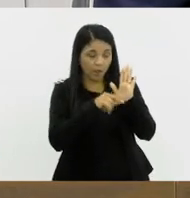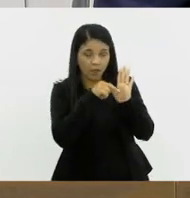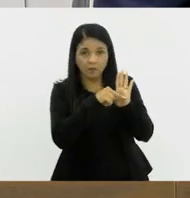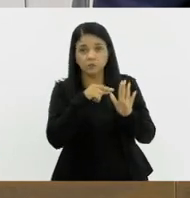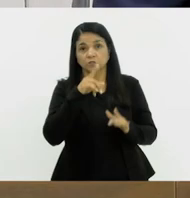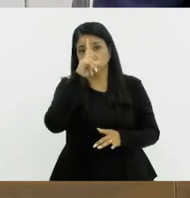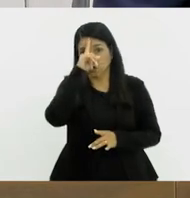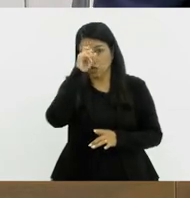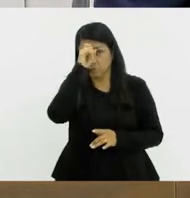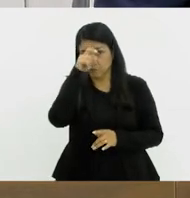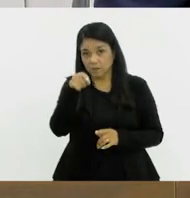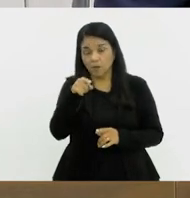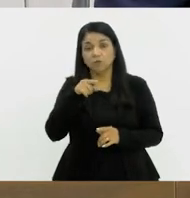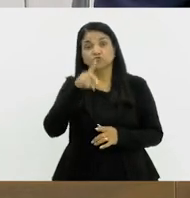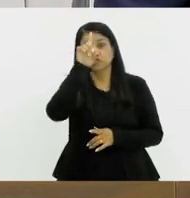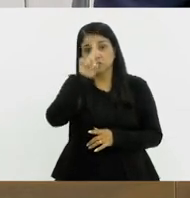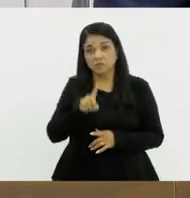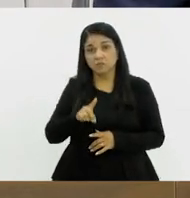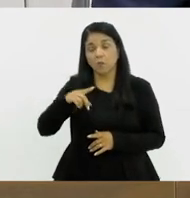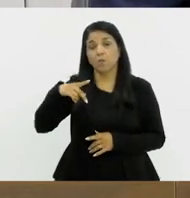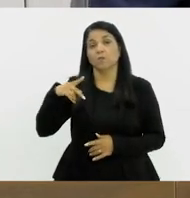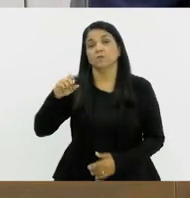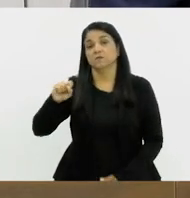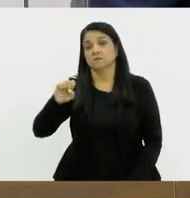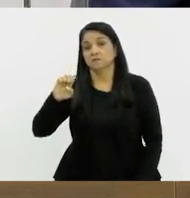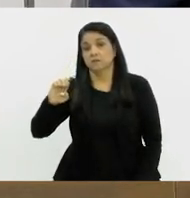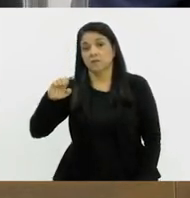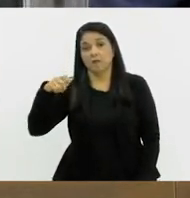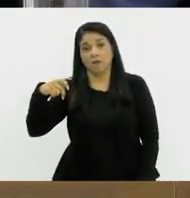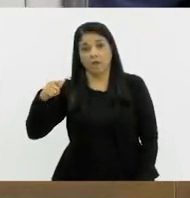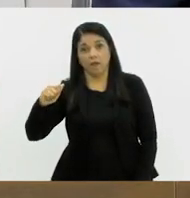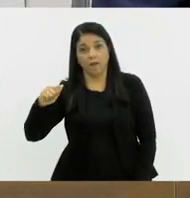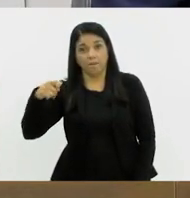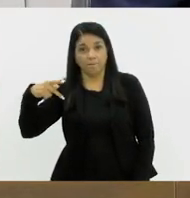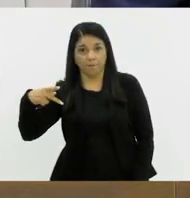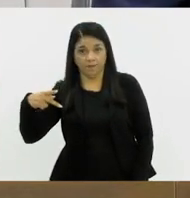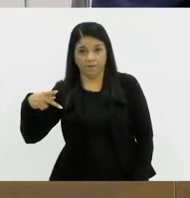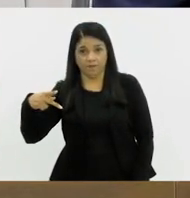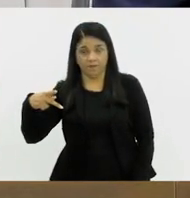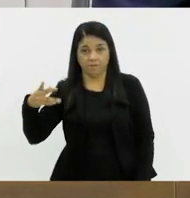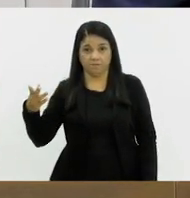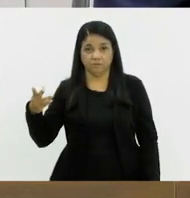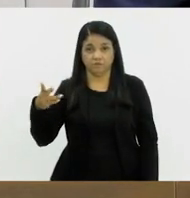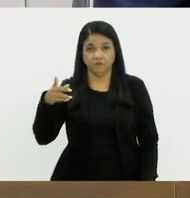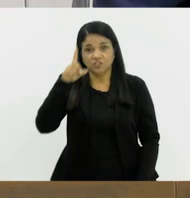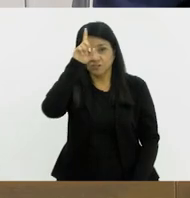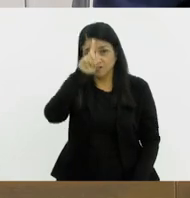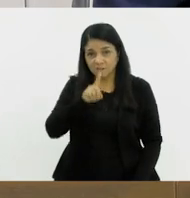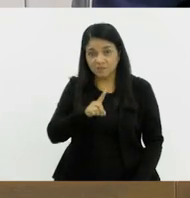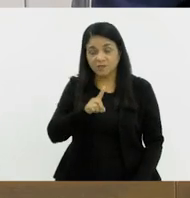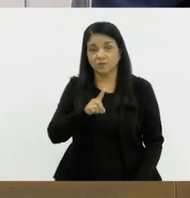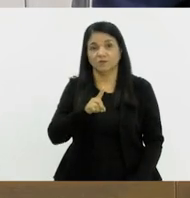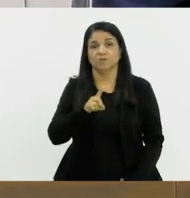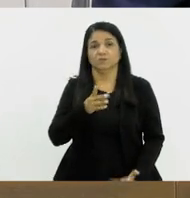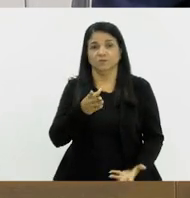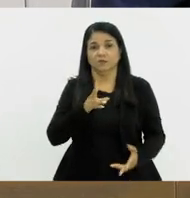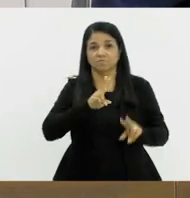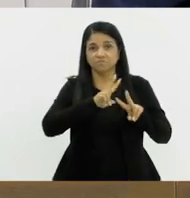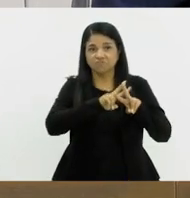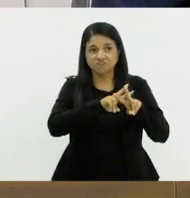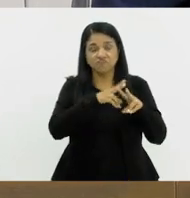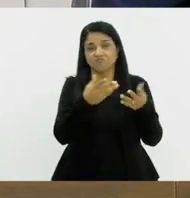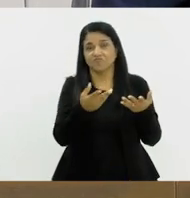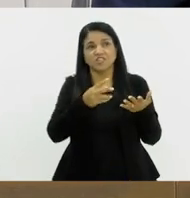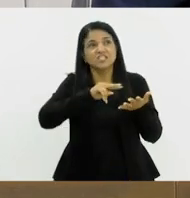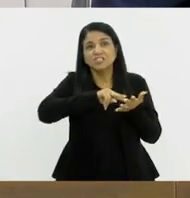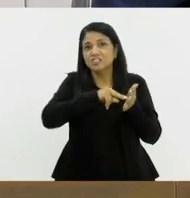uma direção que será da CEAP, um policial penal. Né, assim, não, a própria visitação revelou que não faz